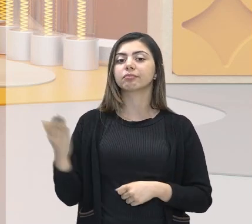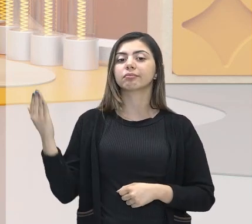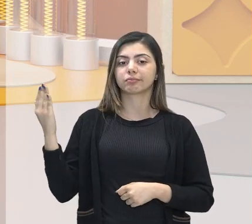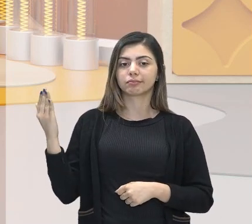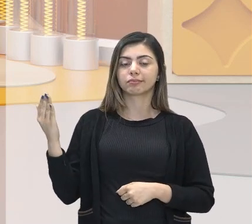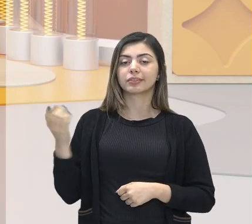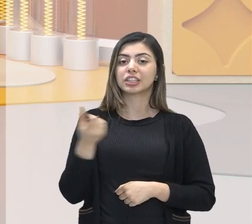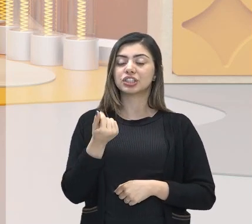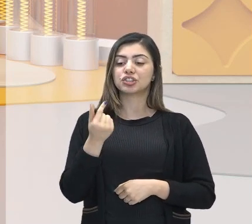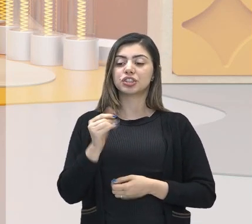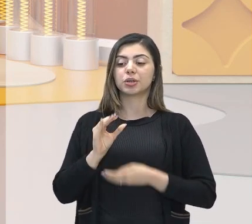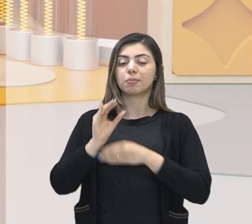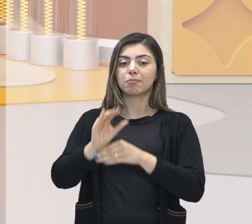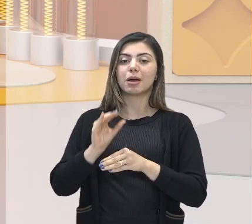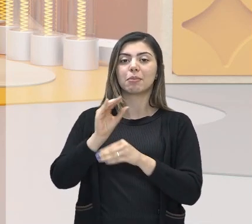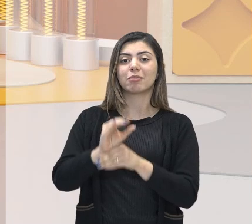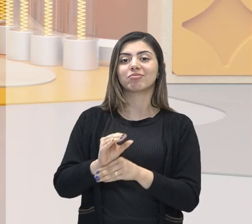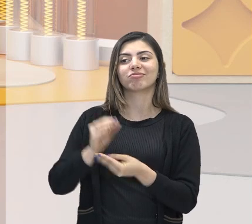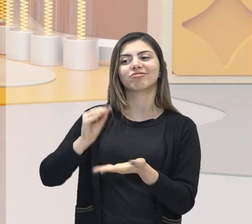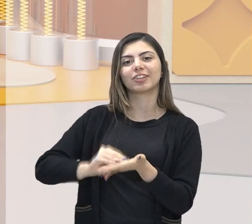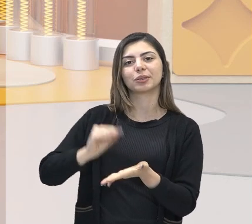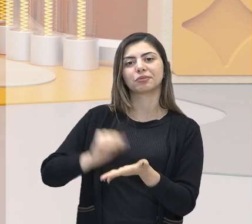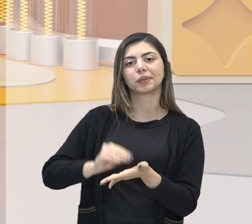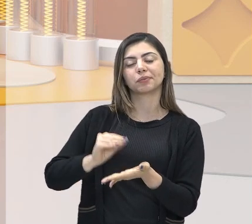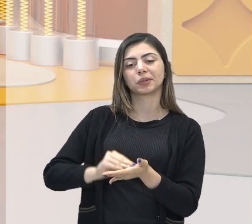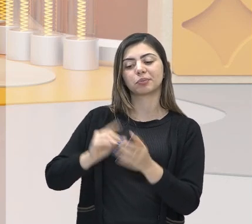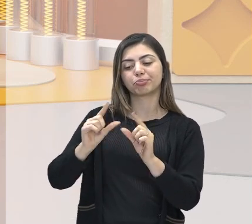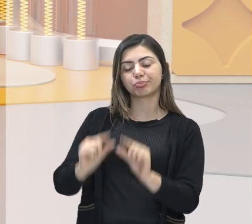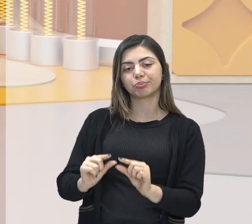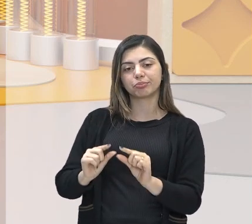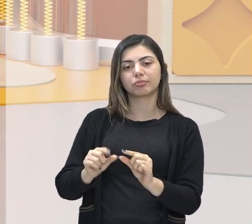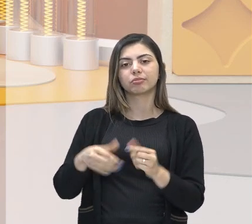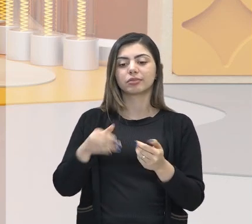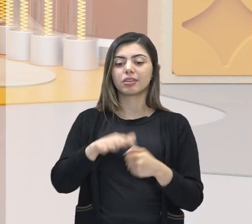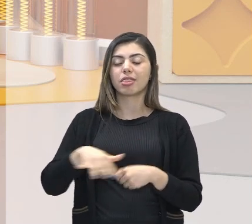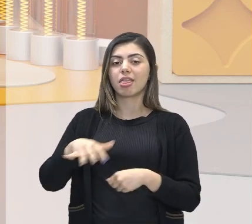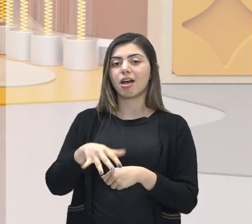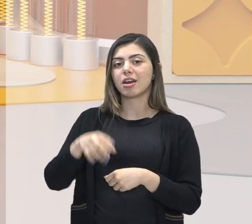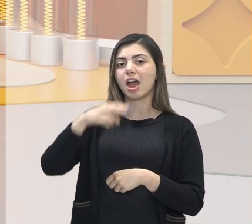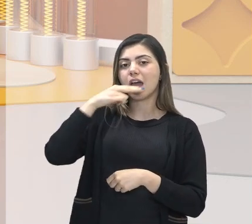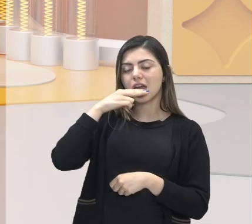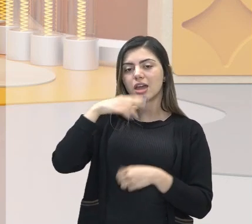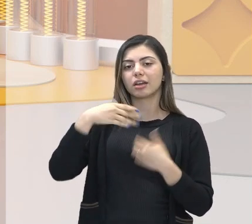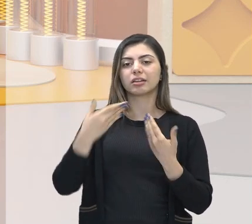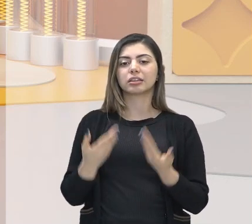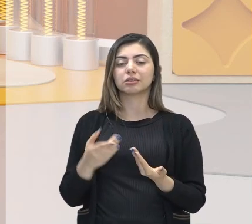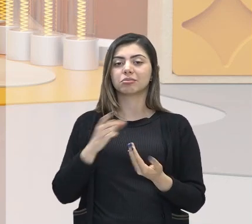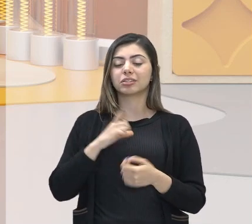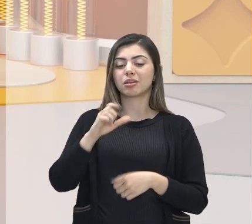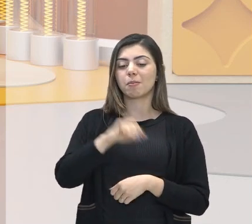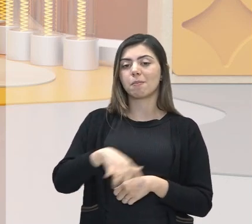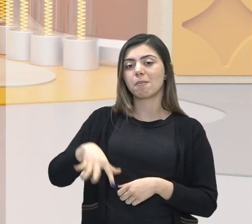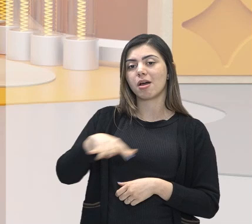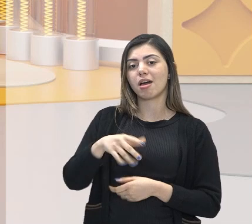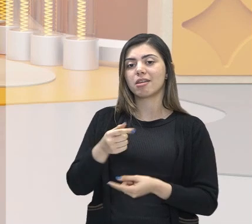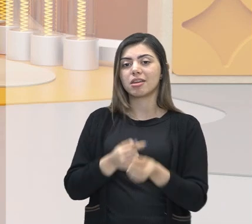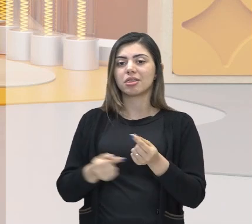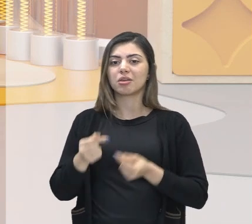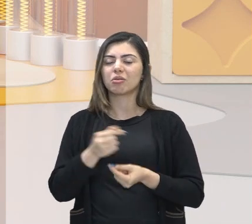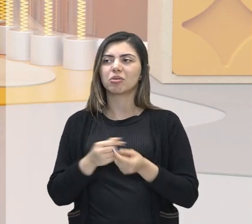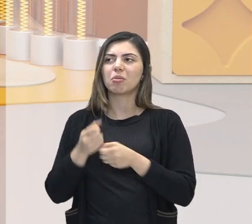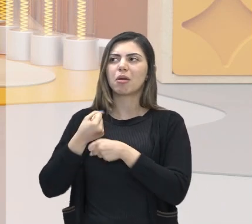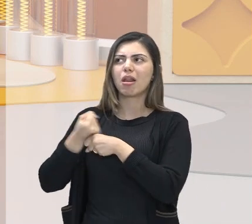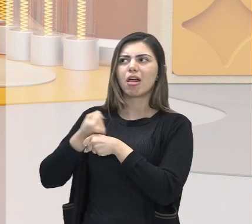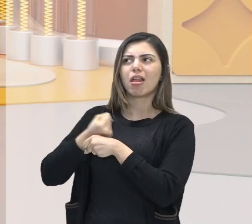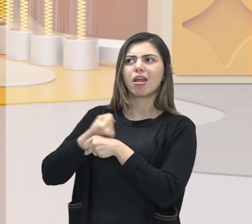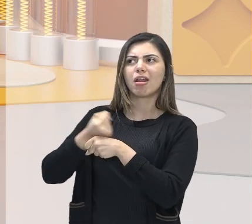as faltas de investimentos, né, na atividade açucareira. Então você tem uma dinâmica econômica que continua a mesma, né, durante muito